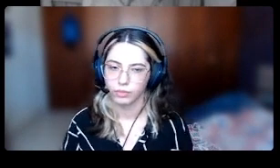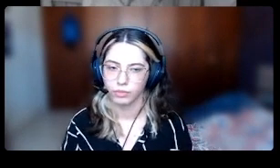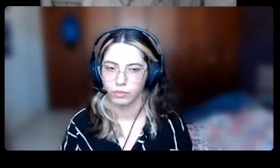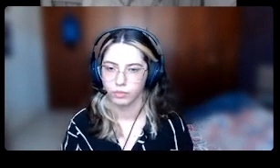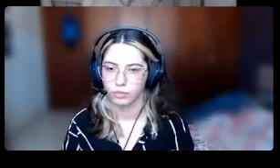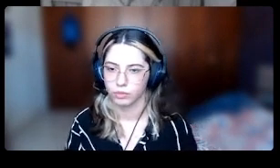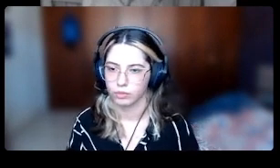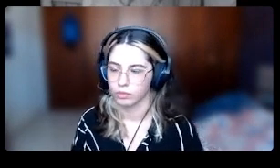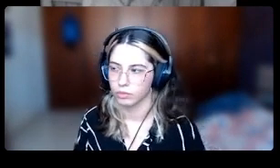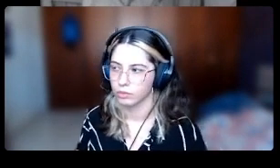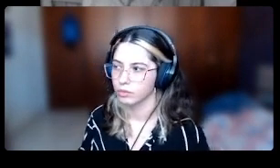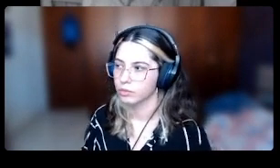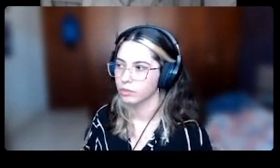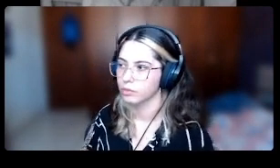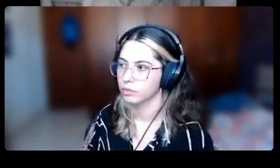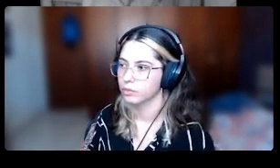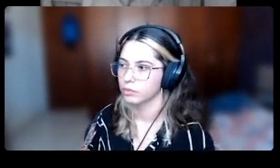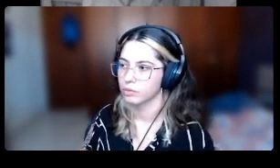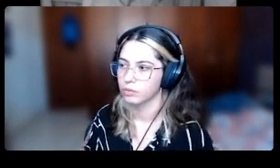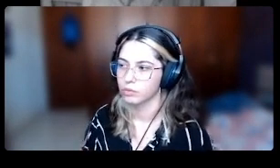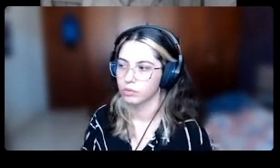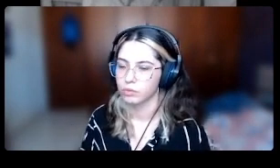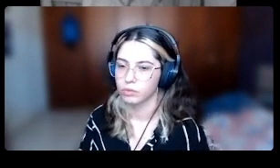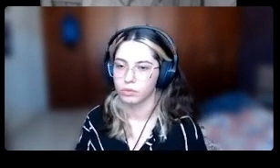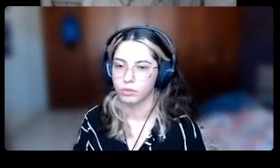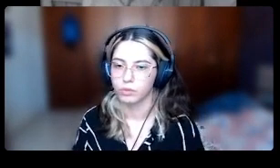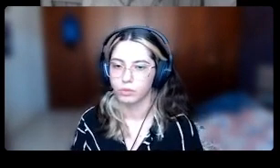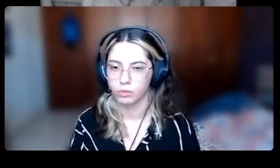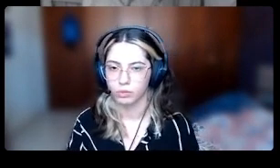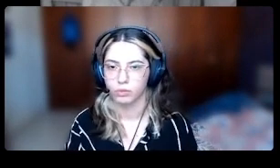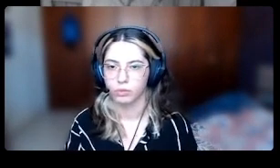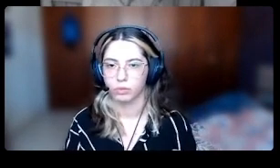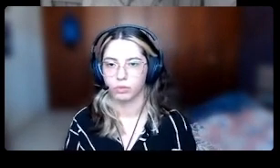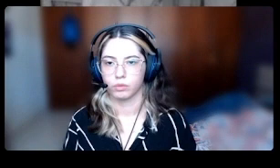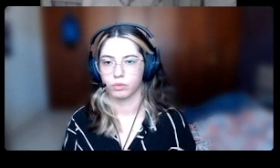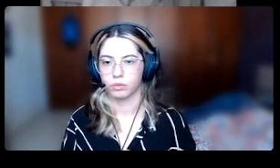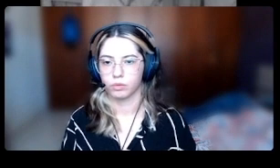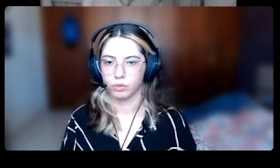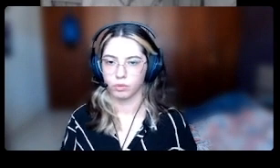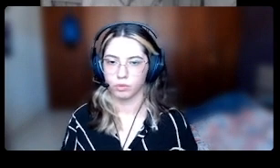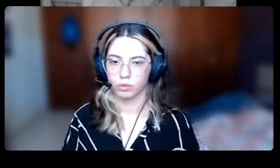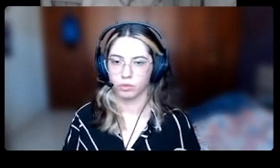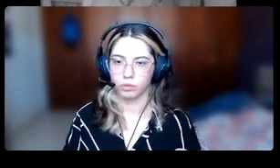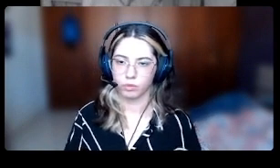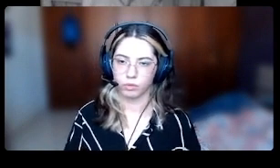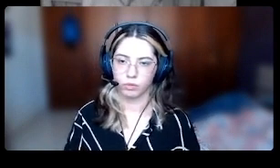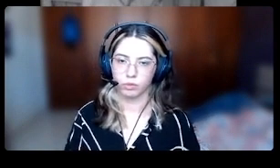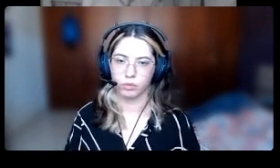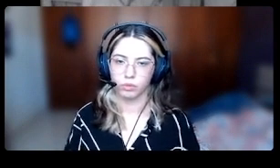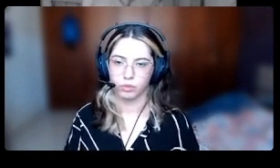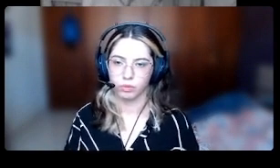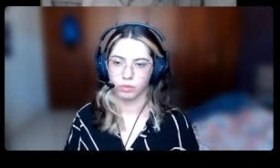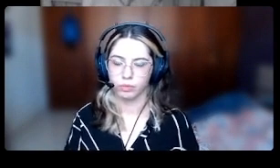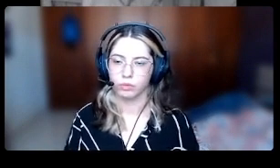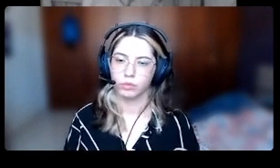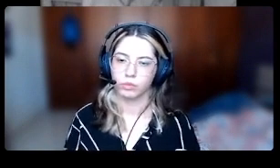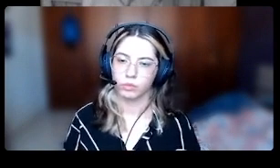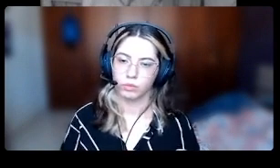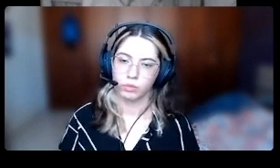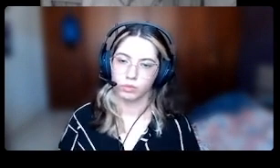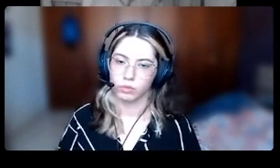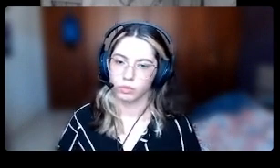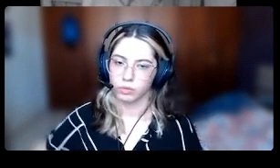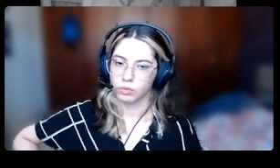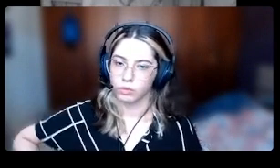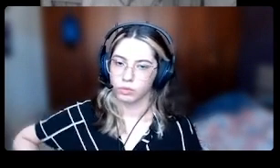primeiro teste, né, primeiro laboratório, que foi o que a Laís comentou, o tempo de prensa foi de 6 horas e